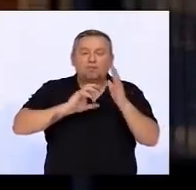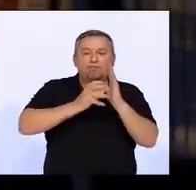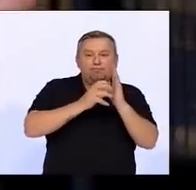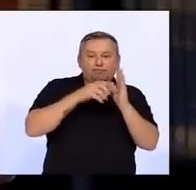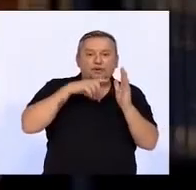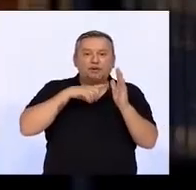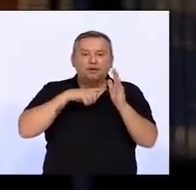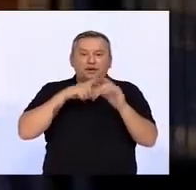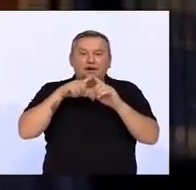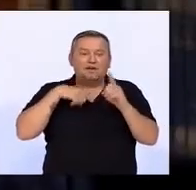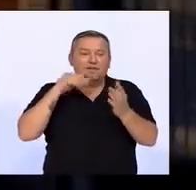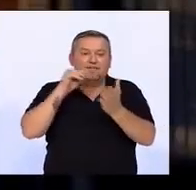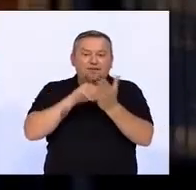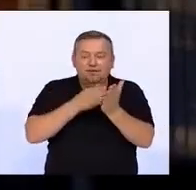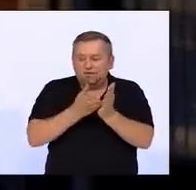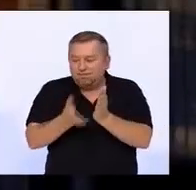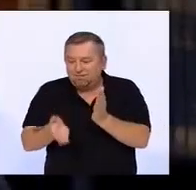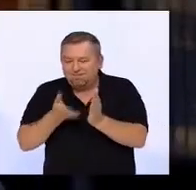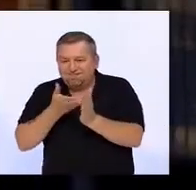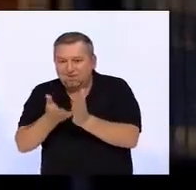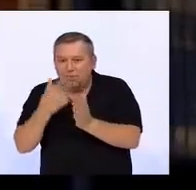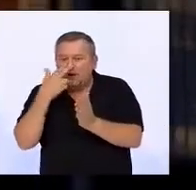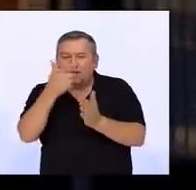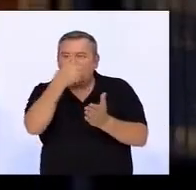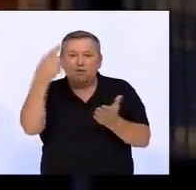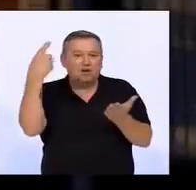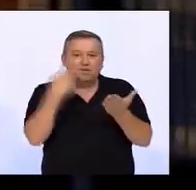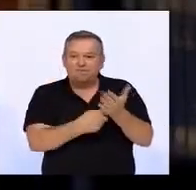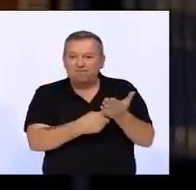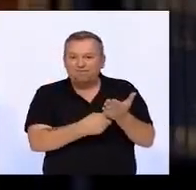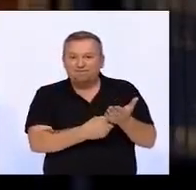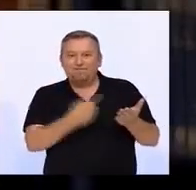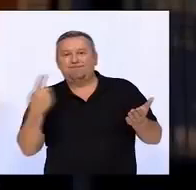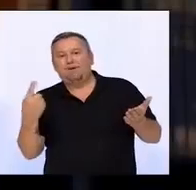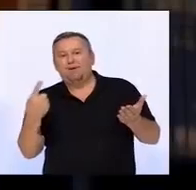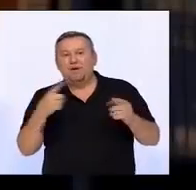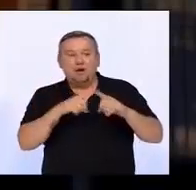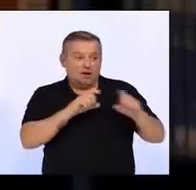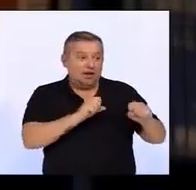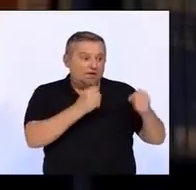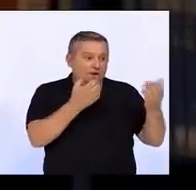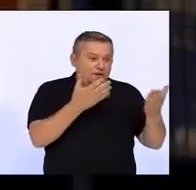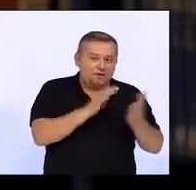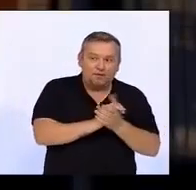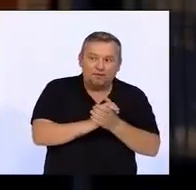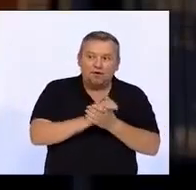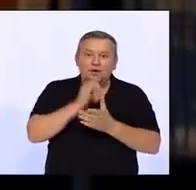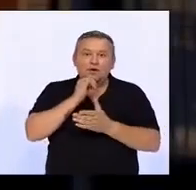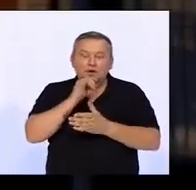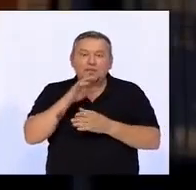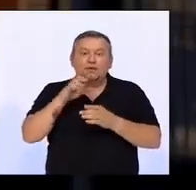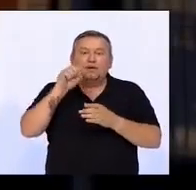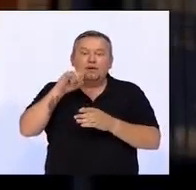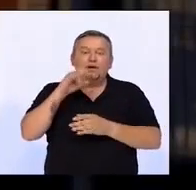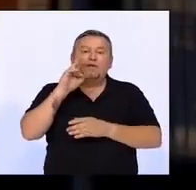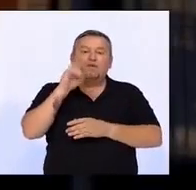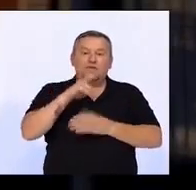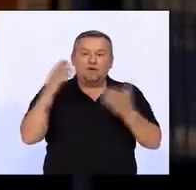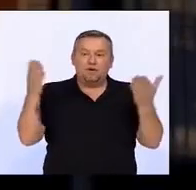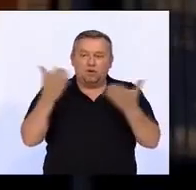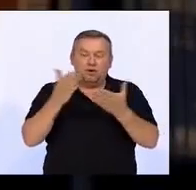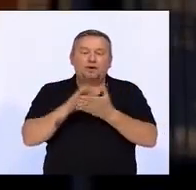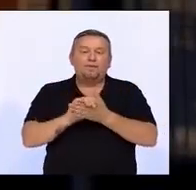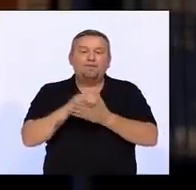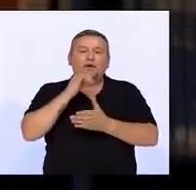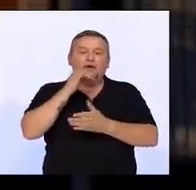esta infidelidade partidária, essa falta de compromisso com o projeto que tu defendeu. Vamos lá, Mariana. Se nós pegarmos agora, eu me